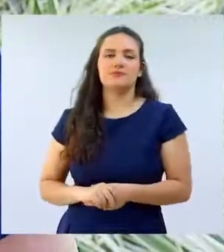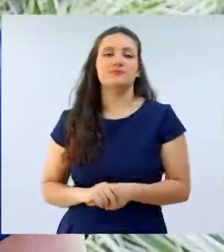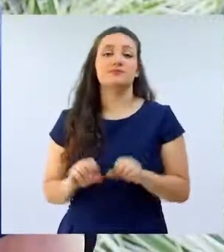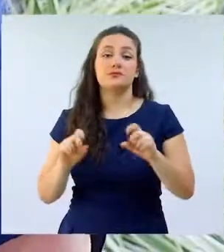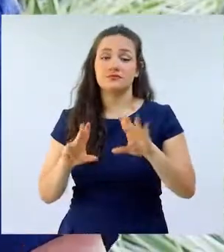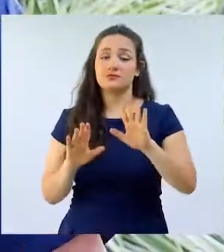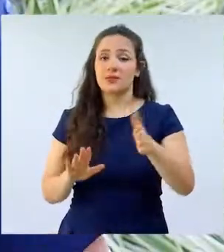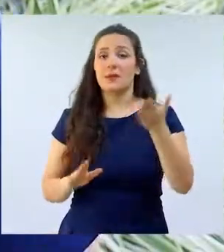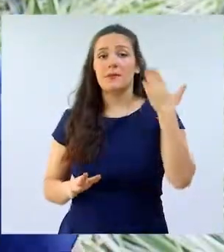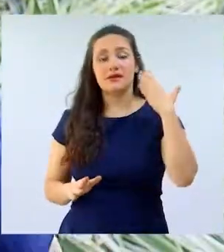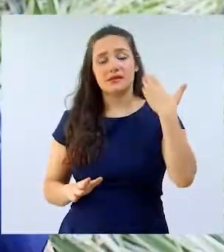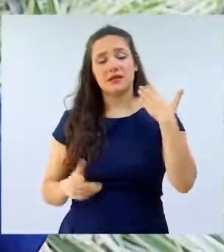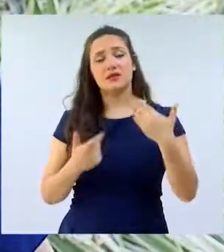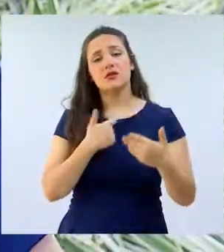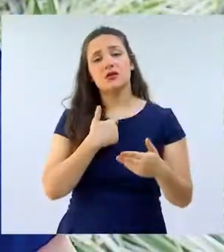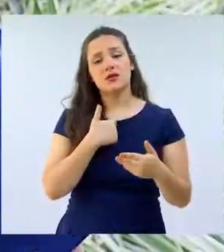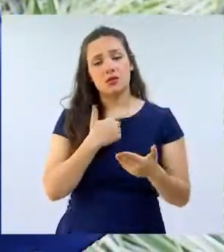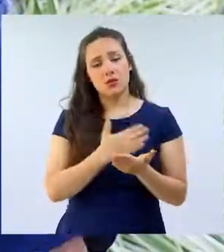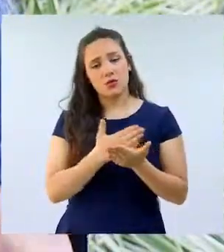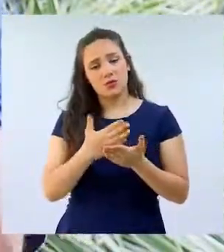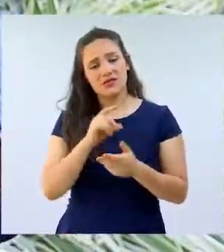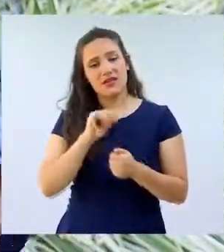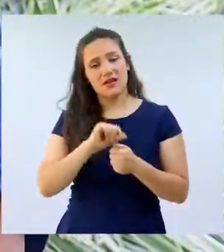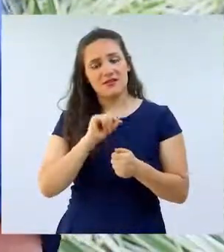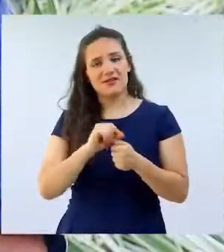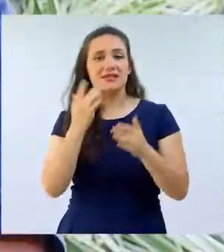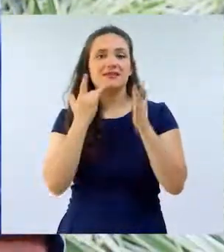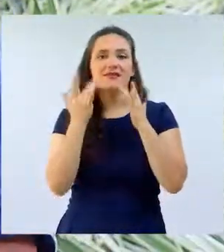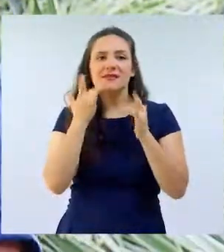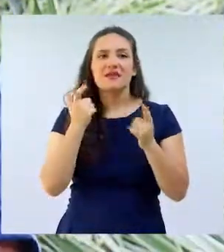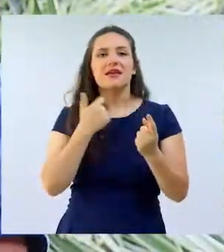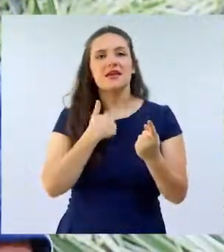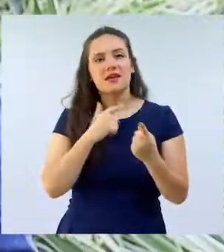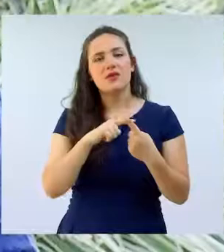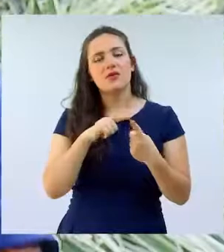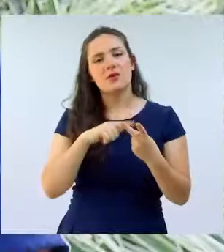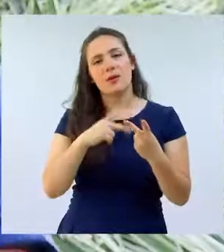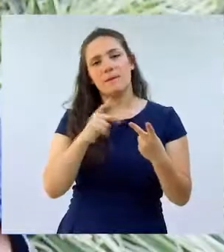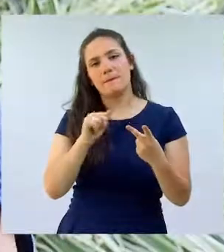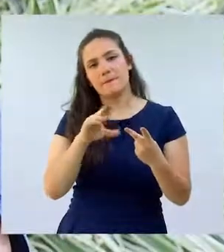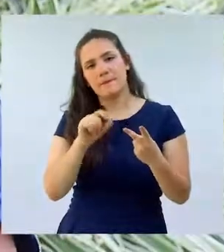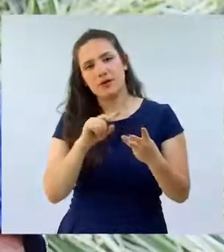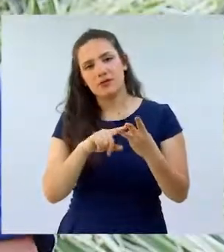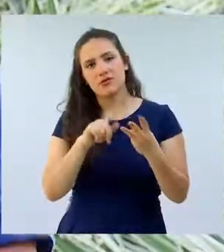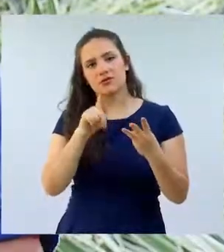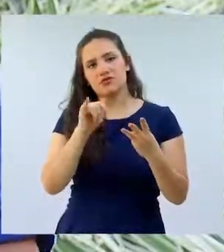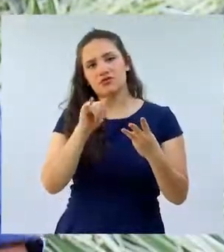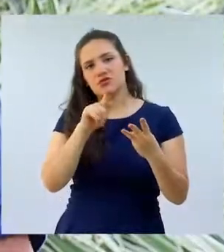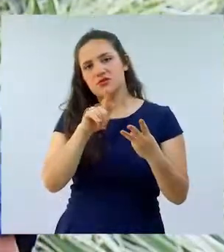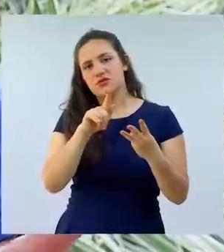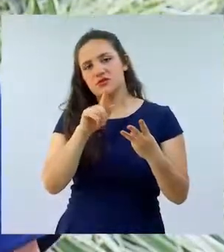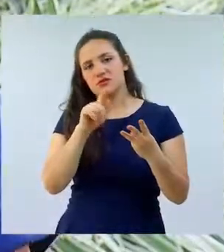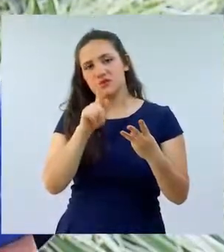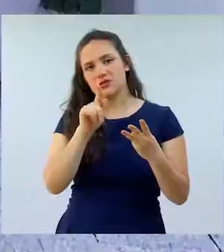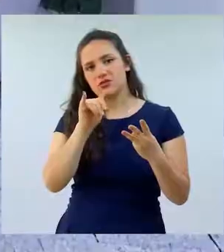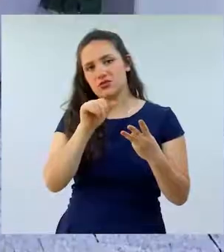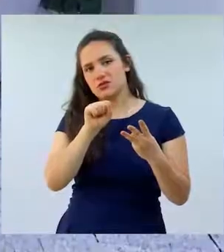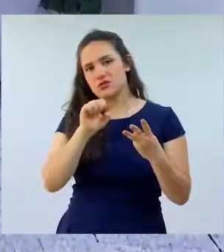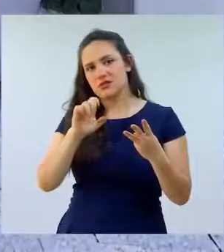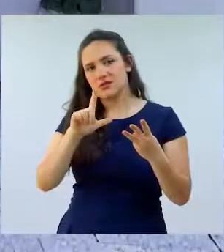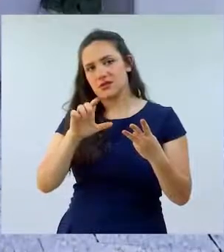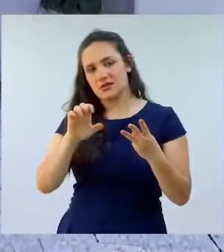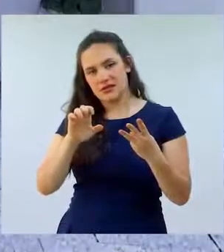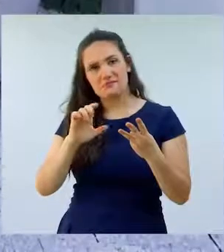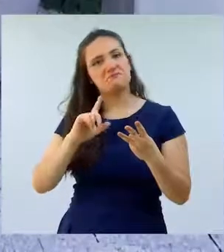com a Sandra Menezes, que era casada na época com o Paulinho Simões. Sandra! Aí fez eu, Paulinho Simões, a Gisele Satter, né, que ele chamava. Caramba,